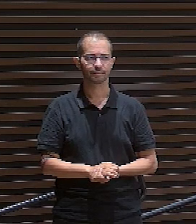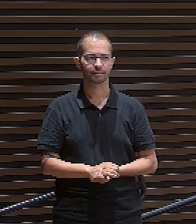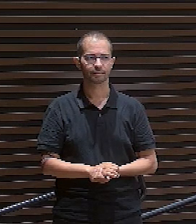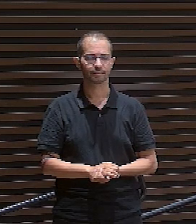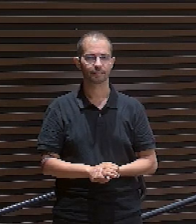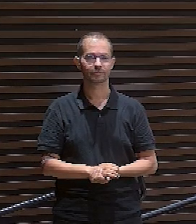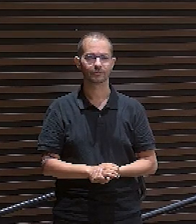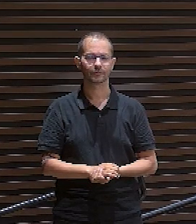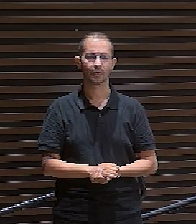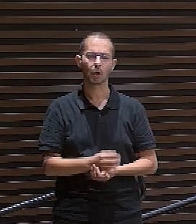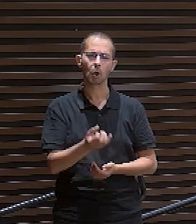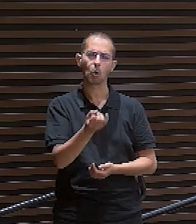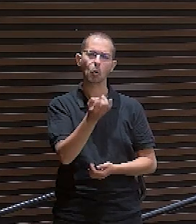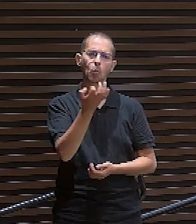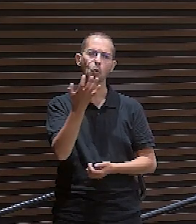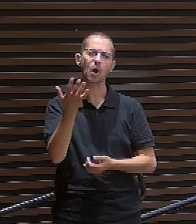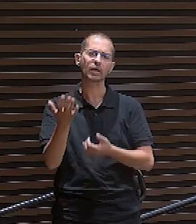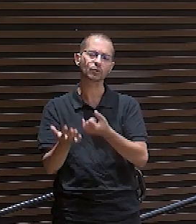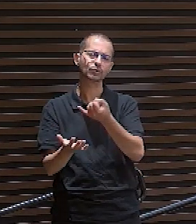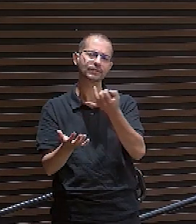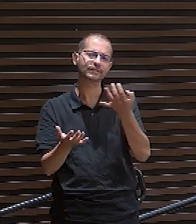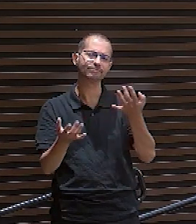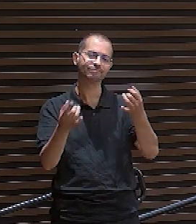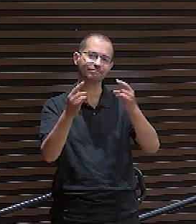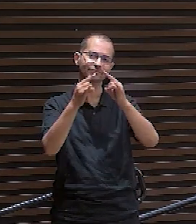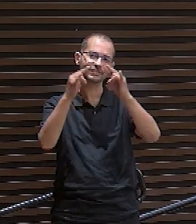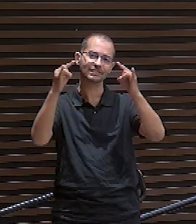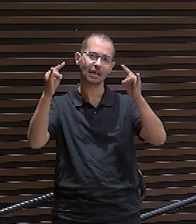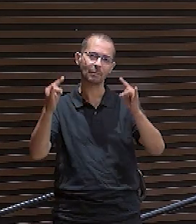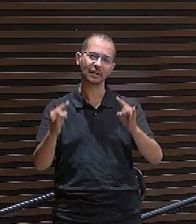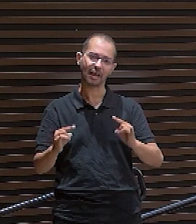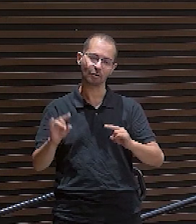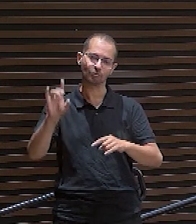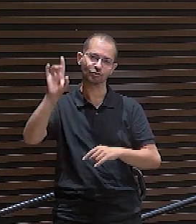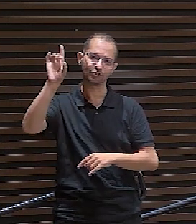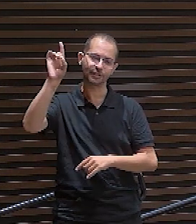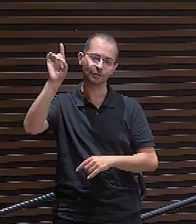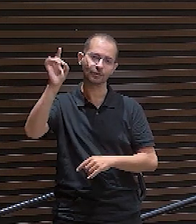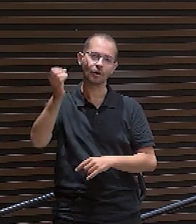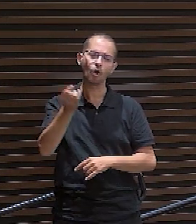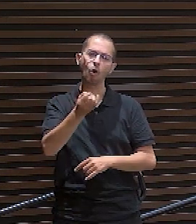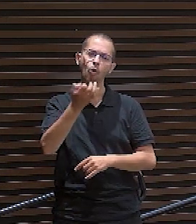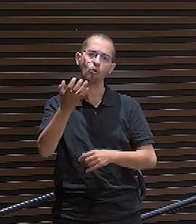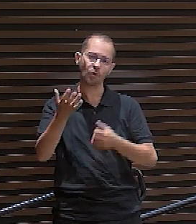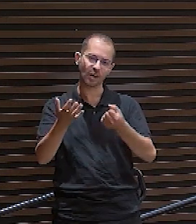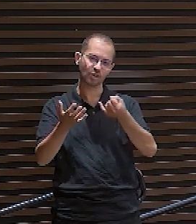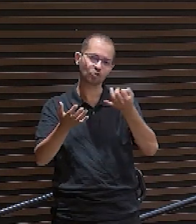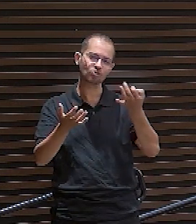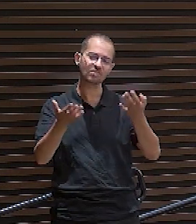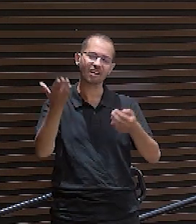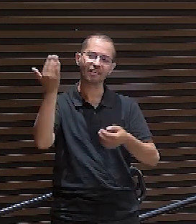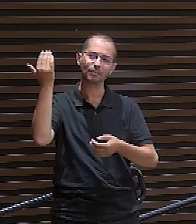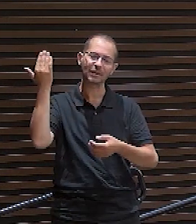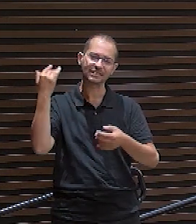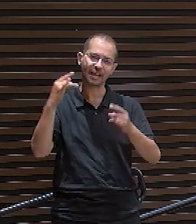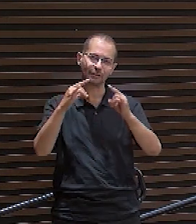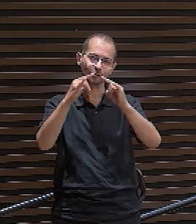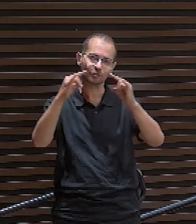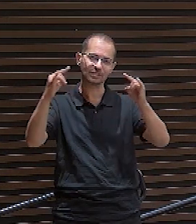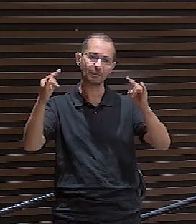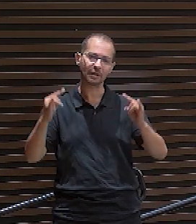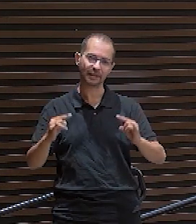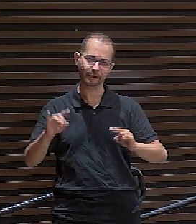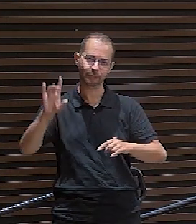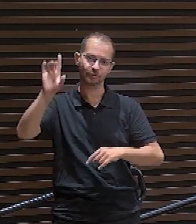Quantos são os tabernáculos de Deus? Ou quantos foram os tabernáculos de Deus?